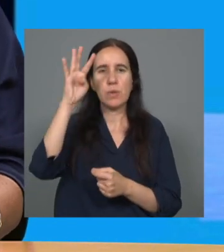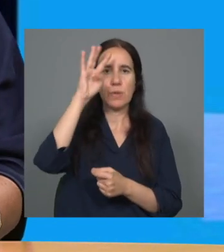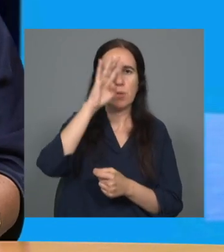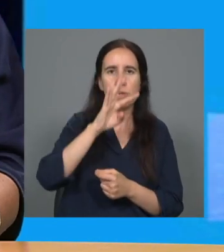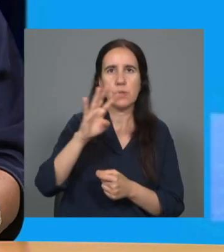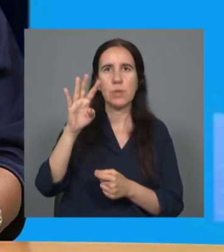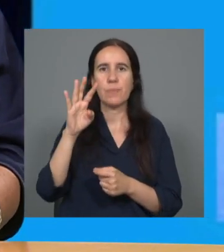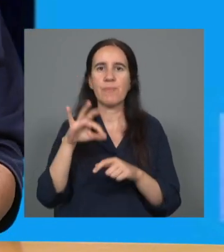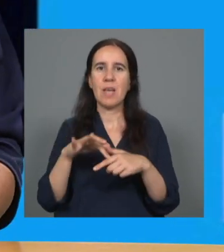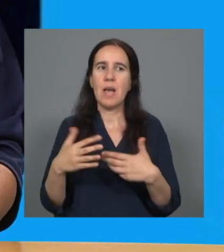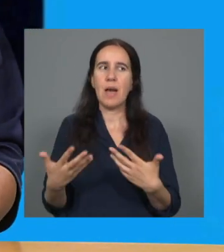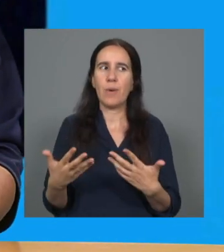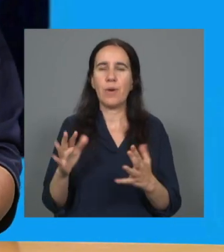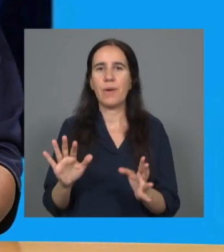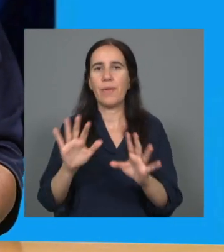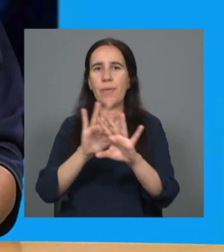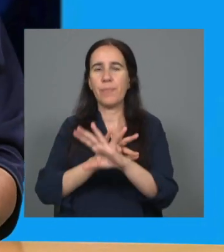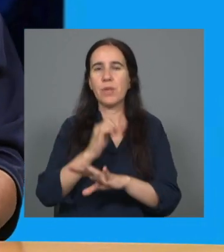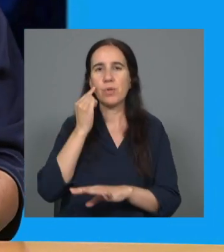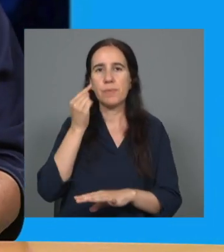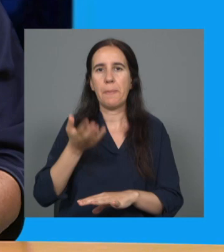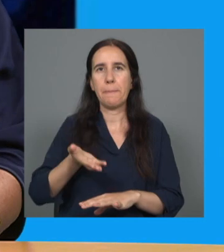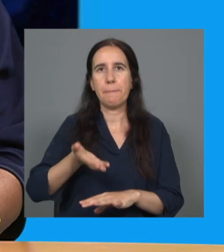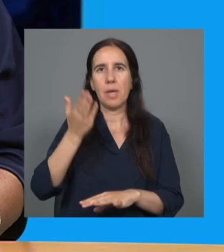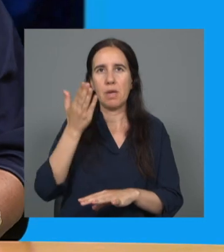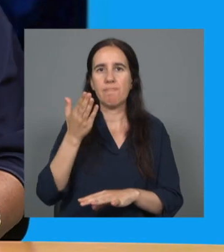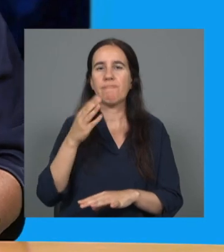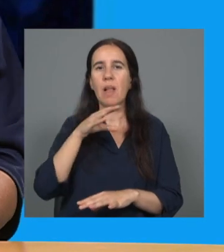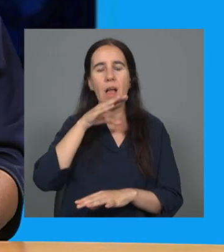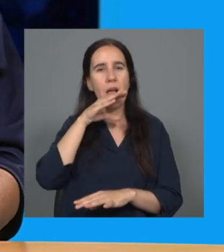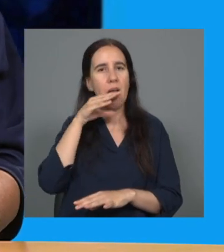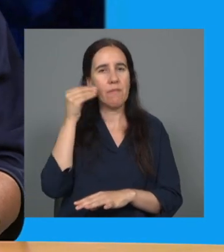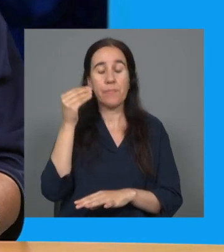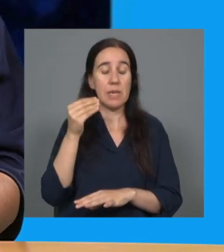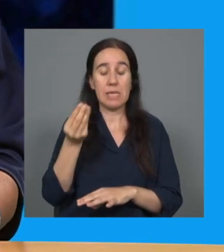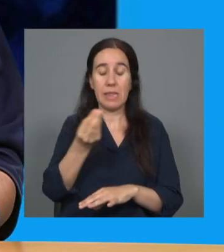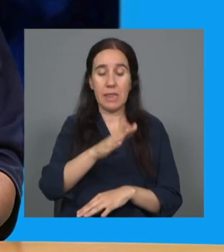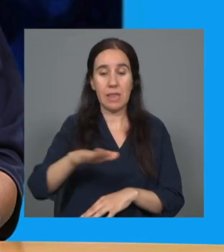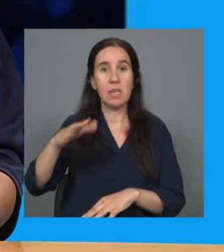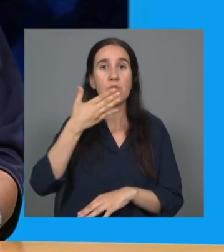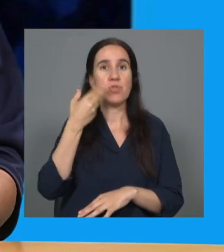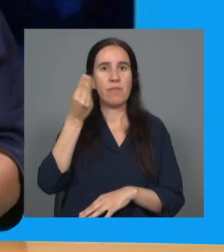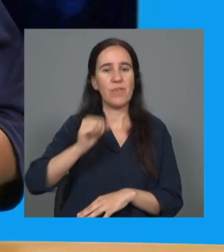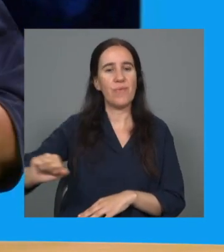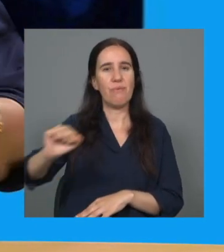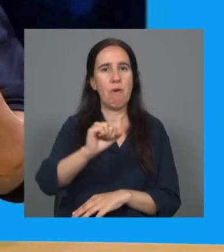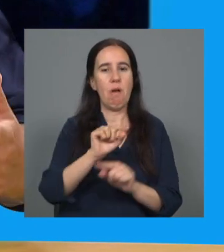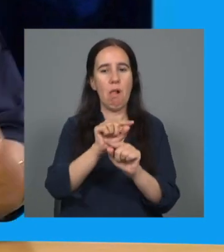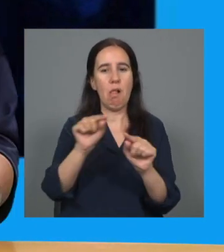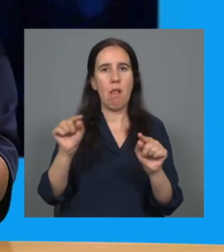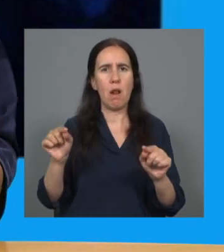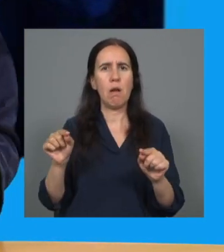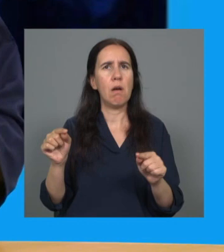que hoje envolve, em especial, os nossos adultos, as nossas crianças e os nossos jovens, como em qualquer